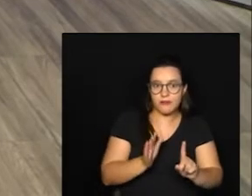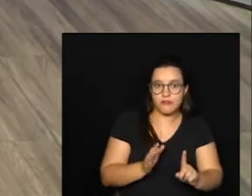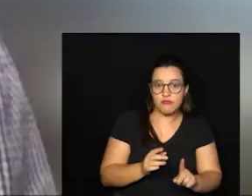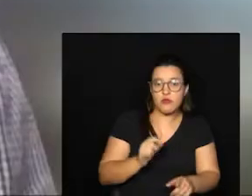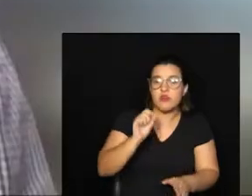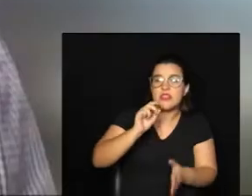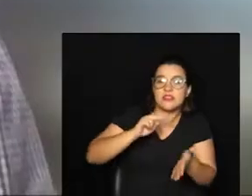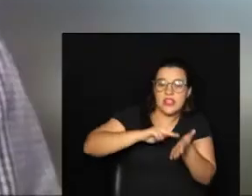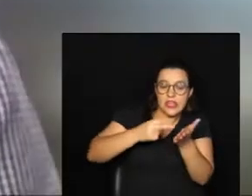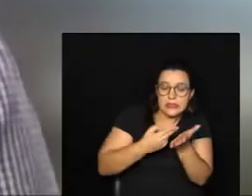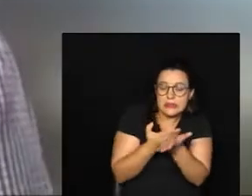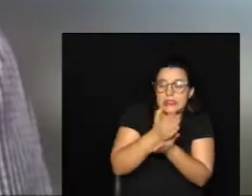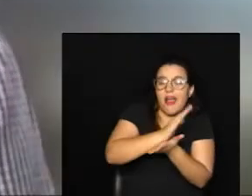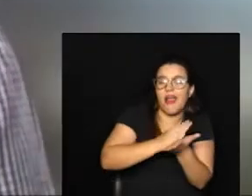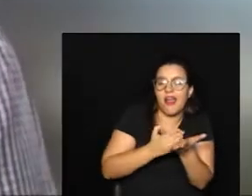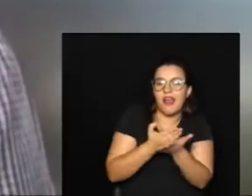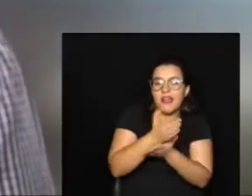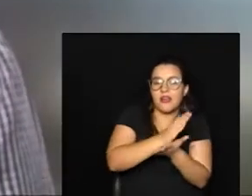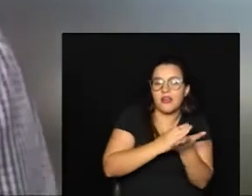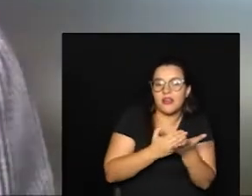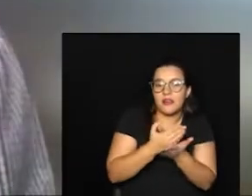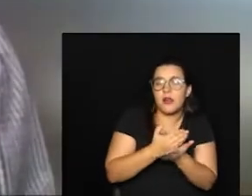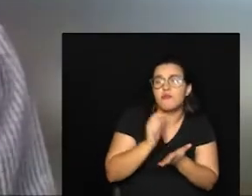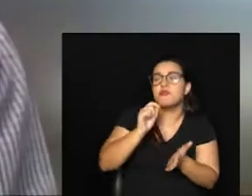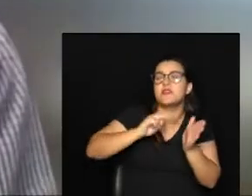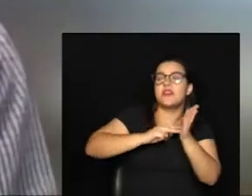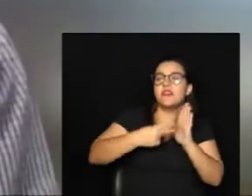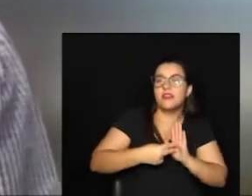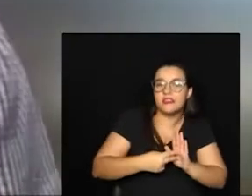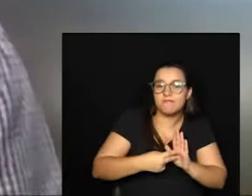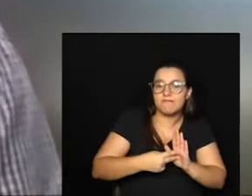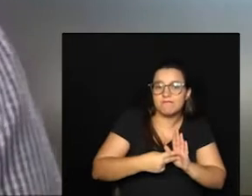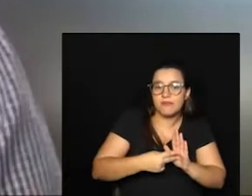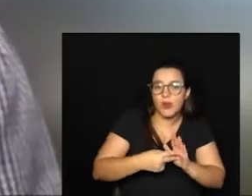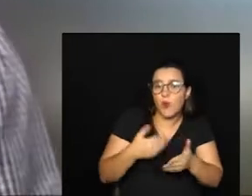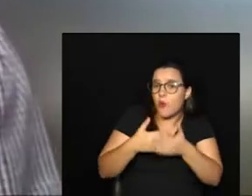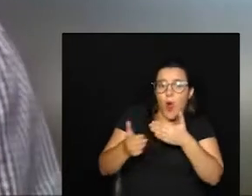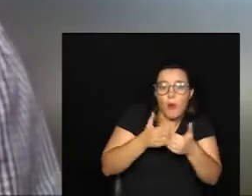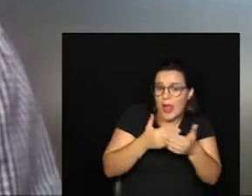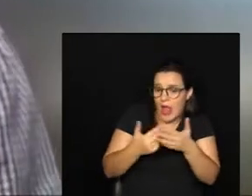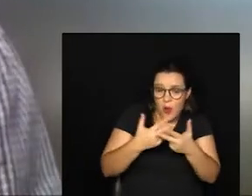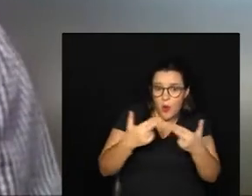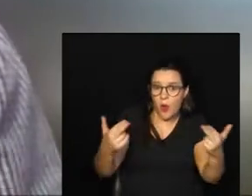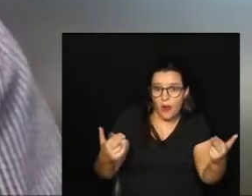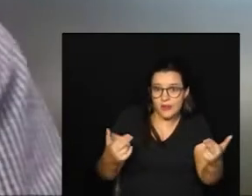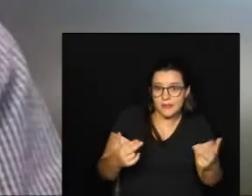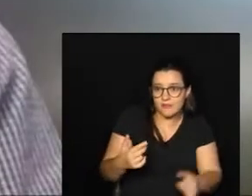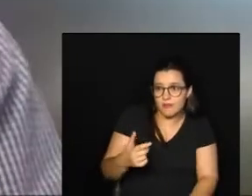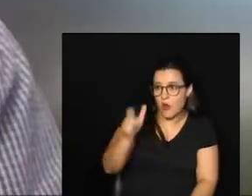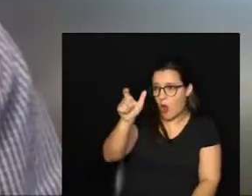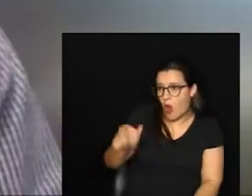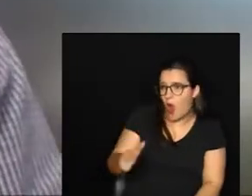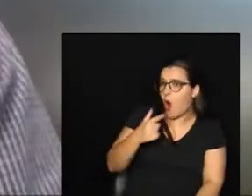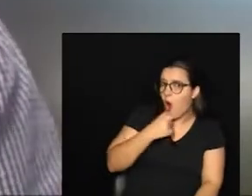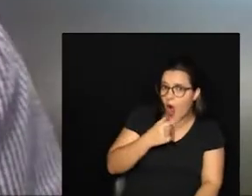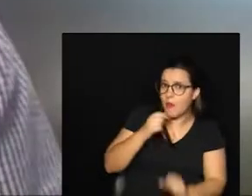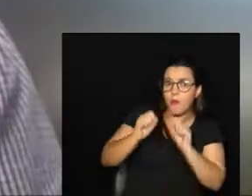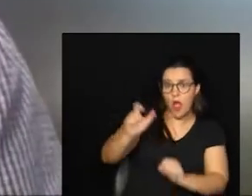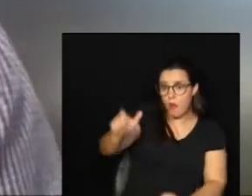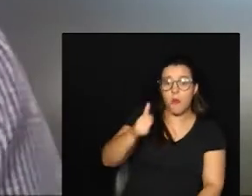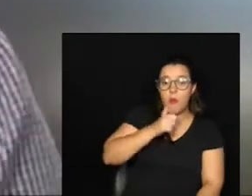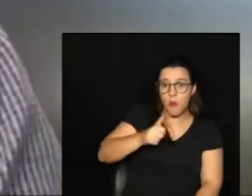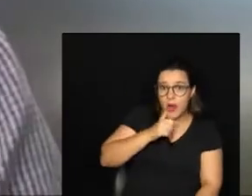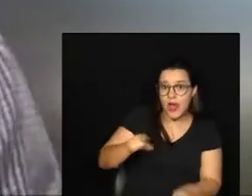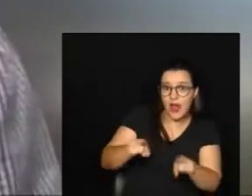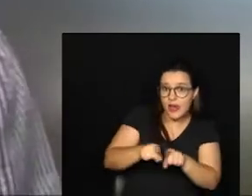importunação sexual, ela consiste no quê? Ela consiste em toda e qualquer conduta do indivíduo, seja ele homem ou mulher, tanto